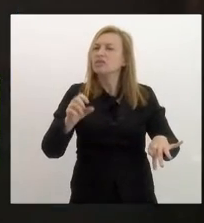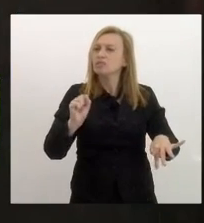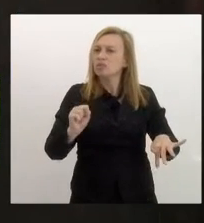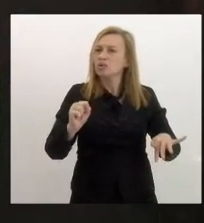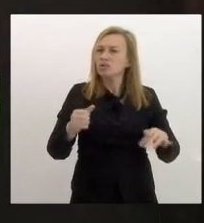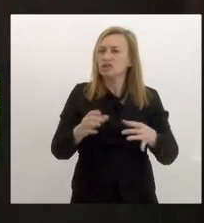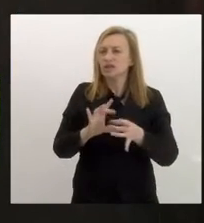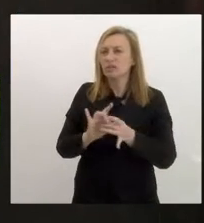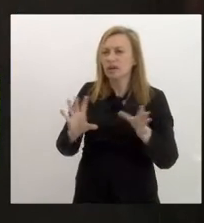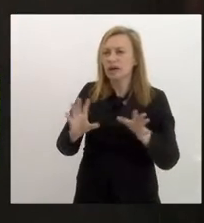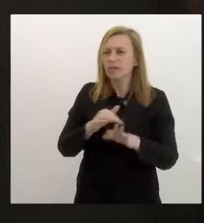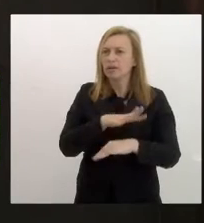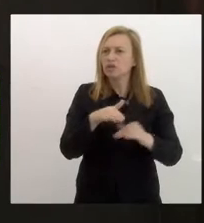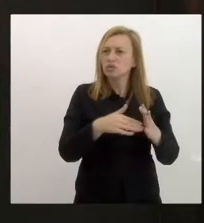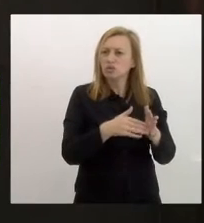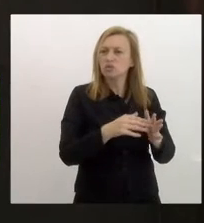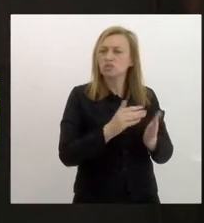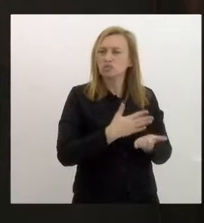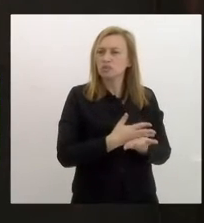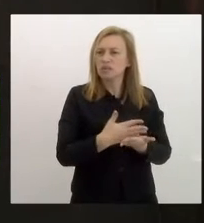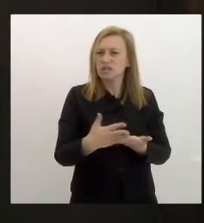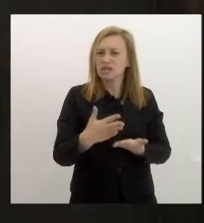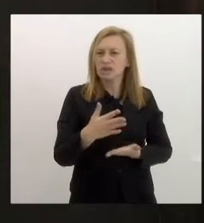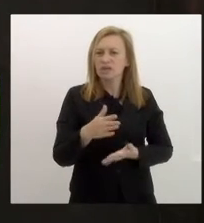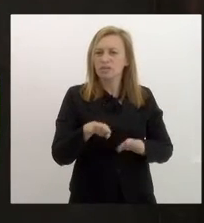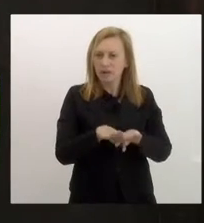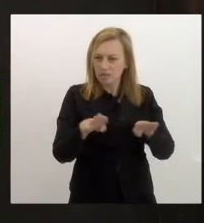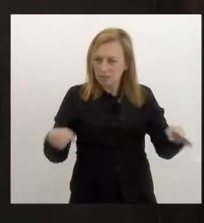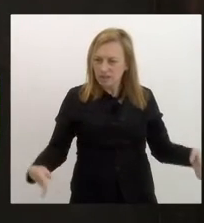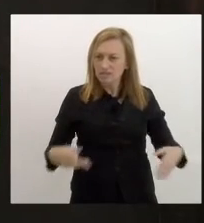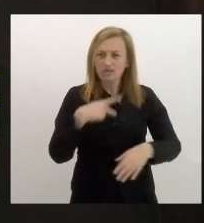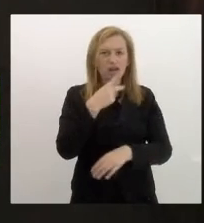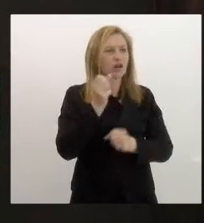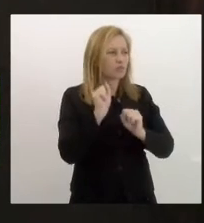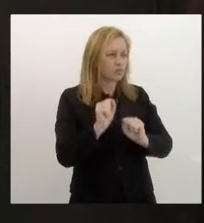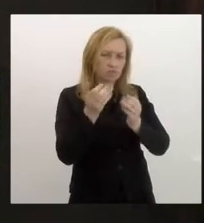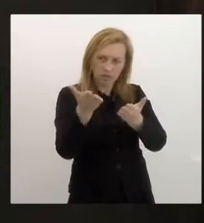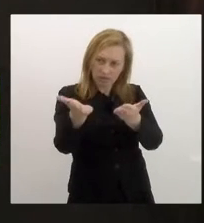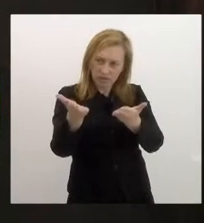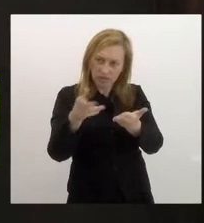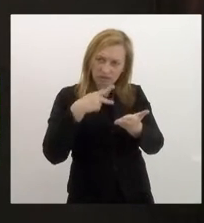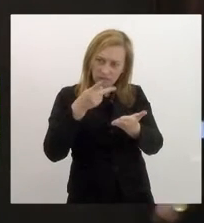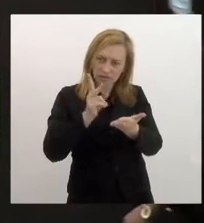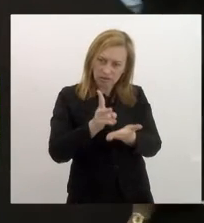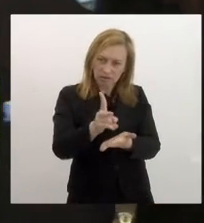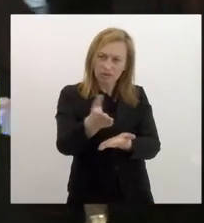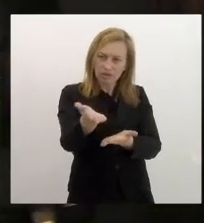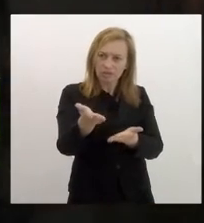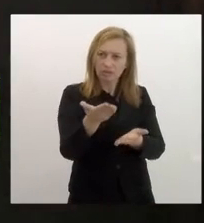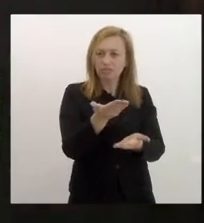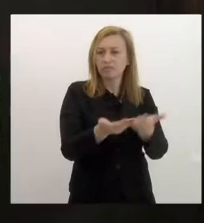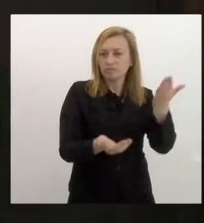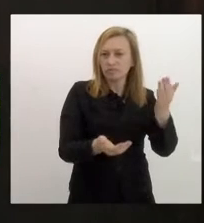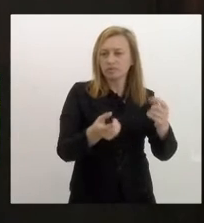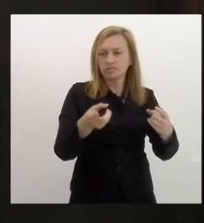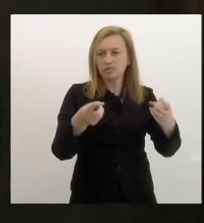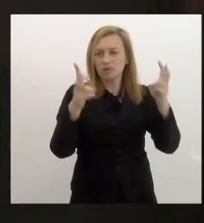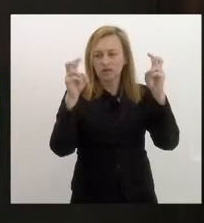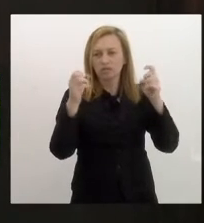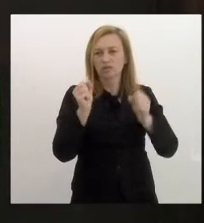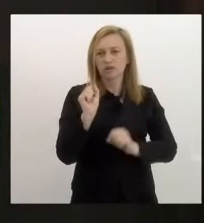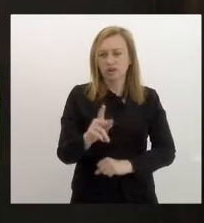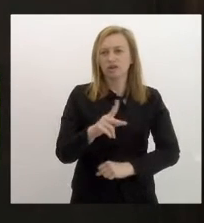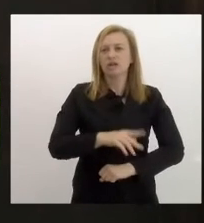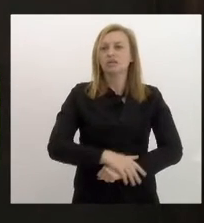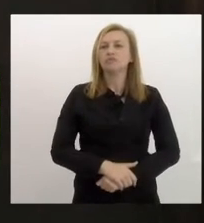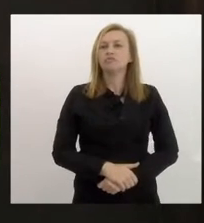abre para todo mundo a partir a começar pela pela mesa por favor senão a gente sou também acaba se perdendo aqui